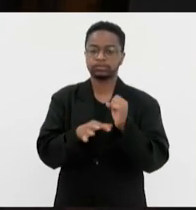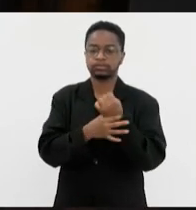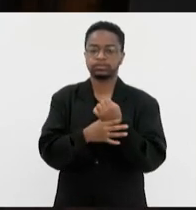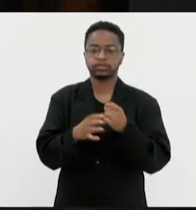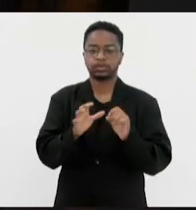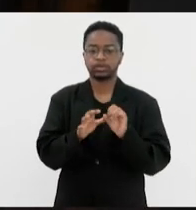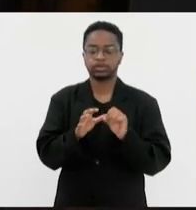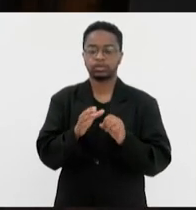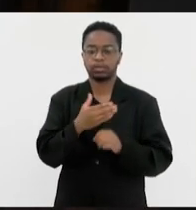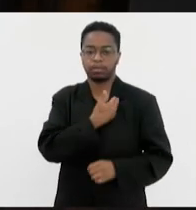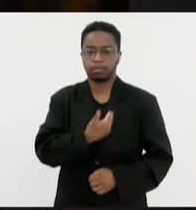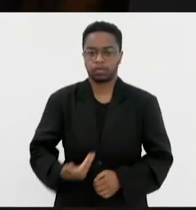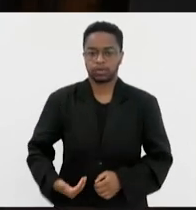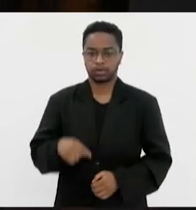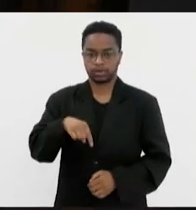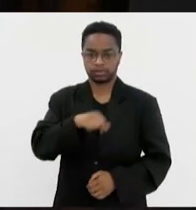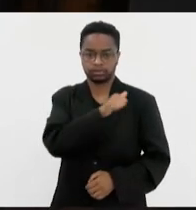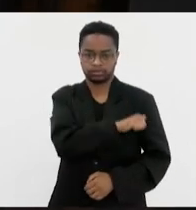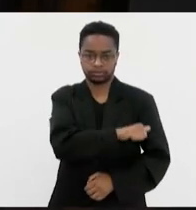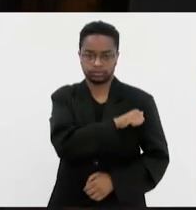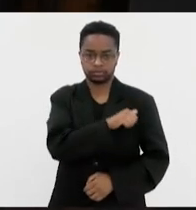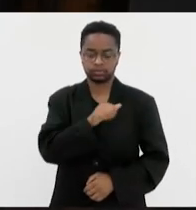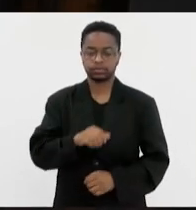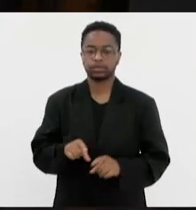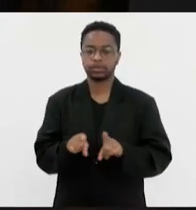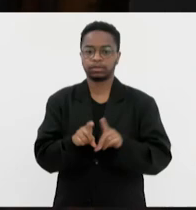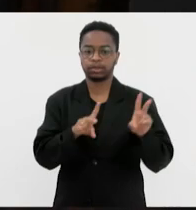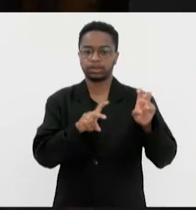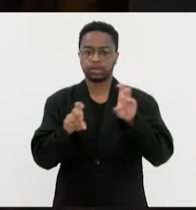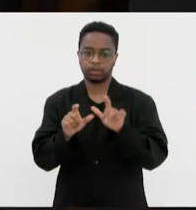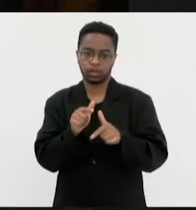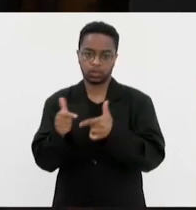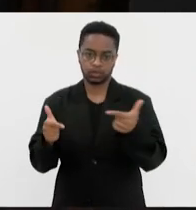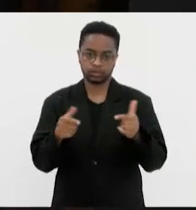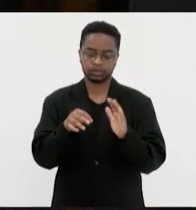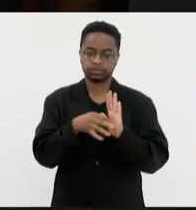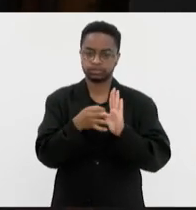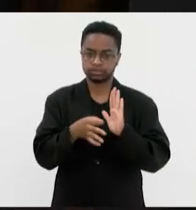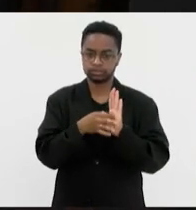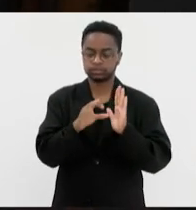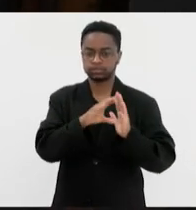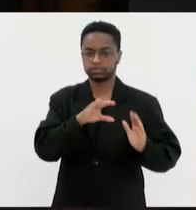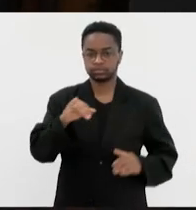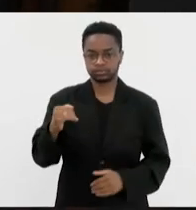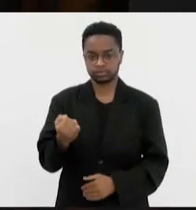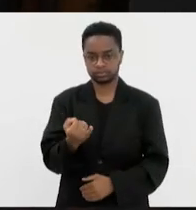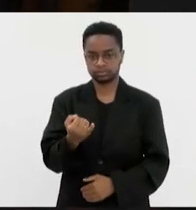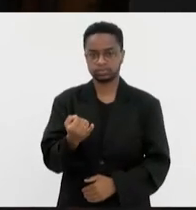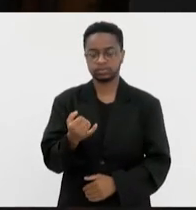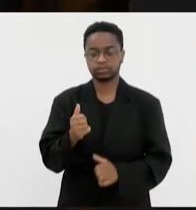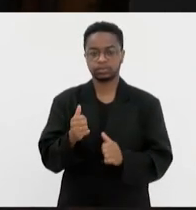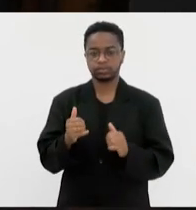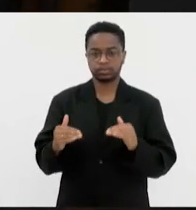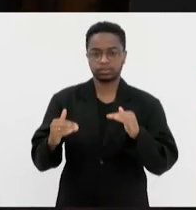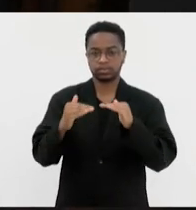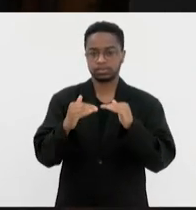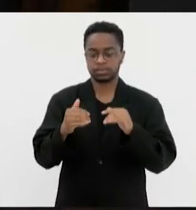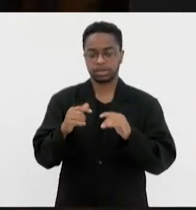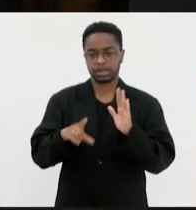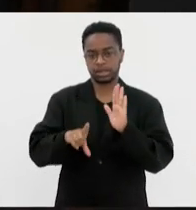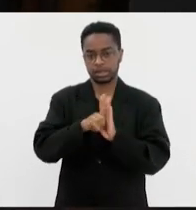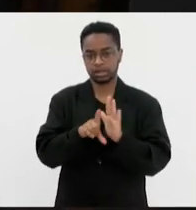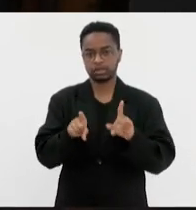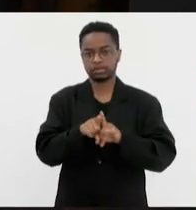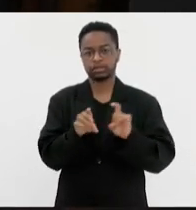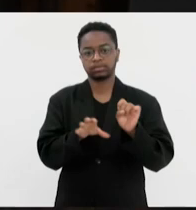Janeiro, FUSPERGE, e da outras providências, pareceres das comissões de Constituição e Justiça, pela legalidade,